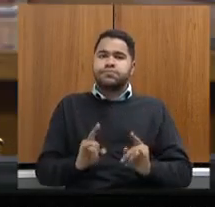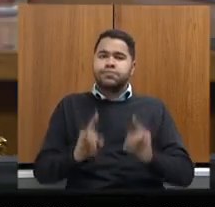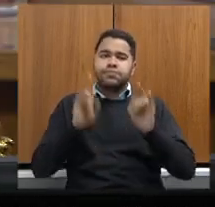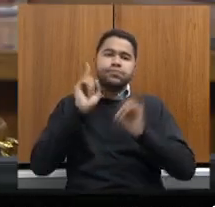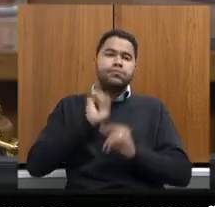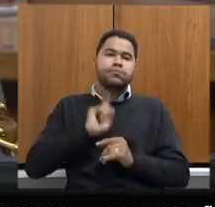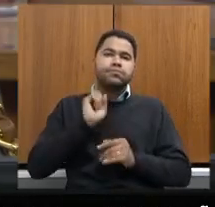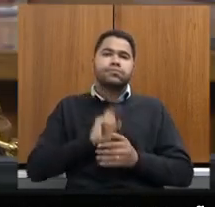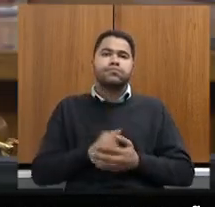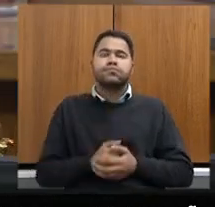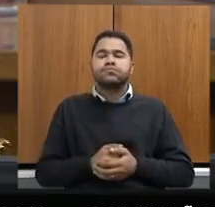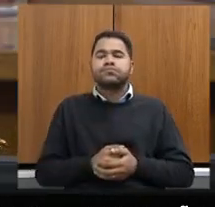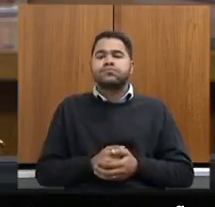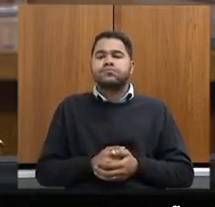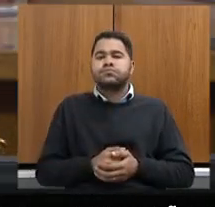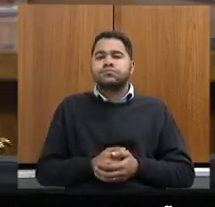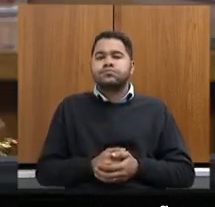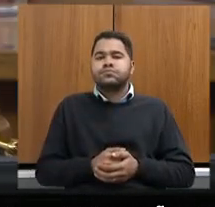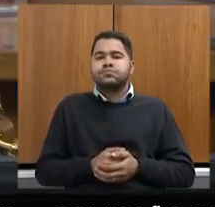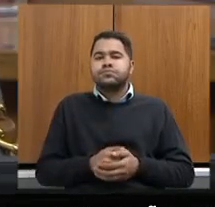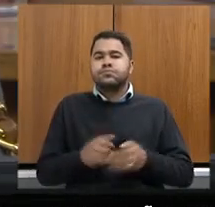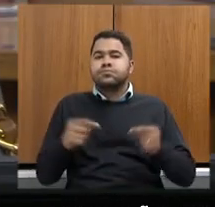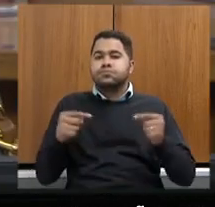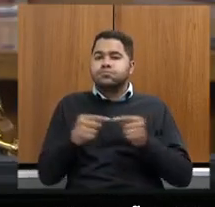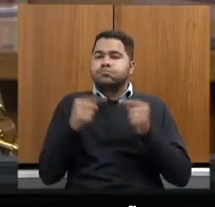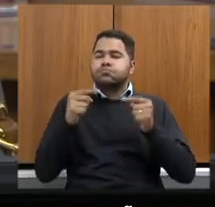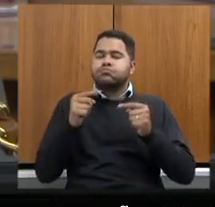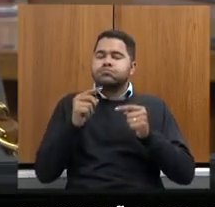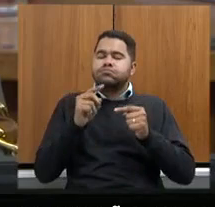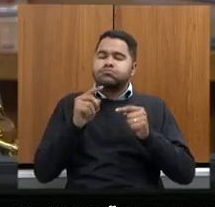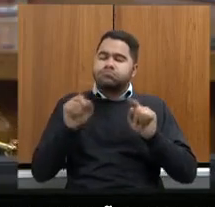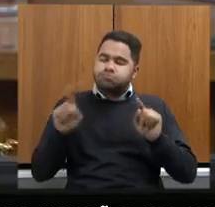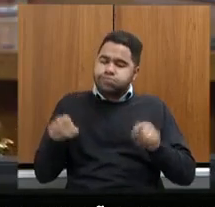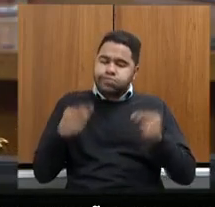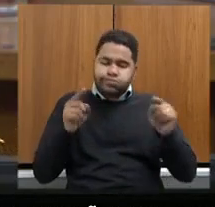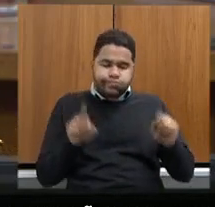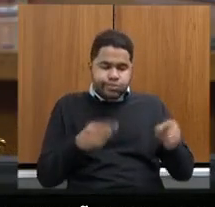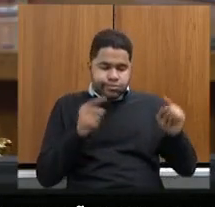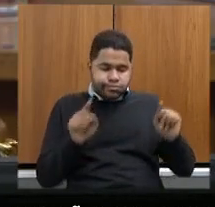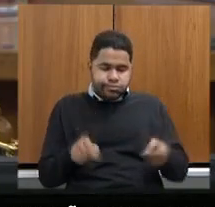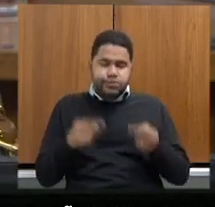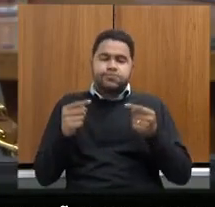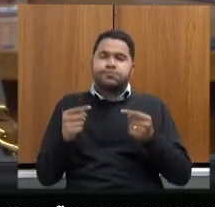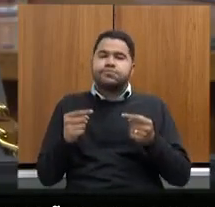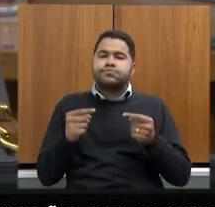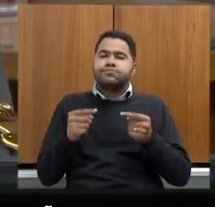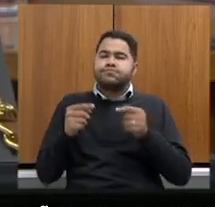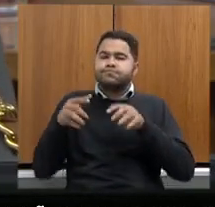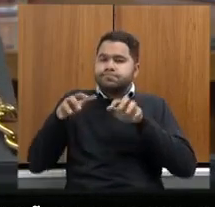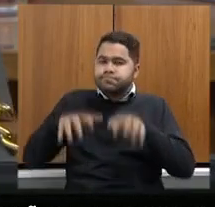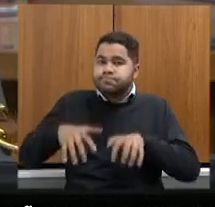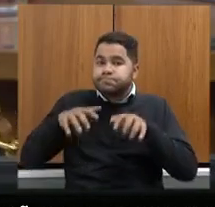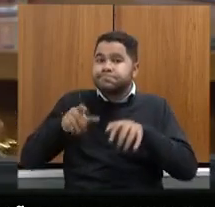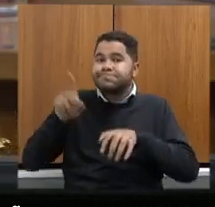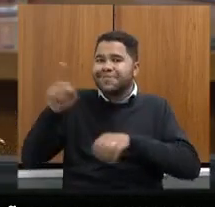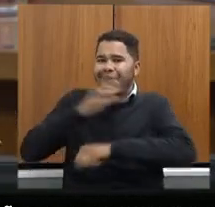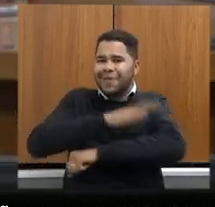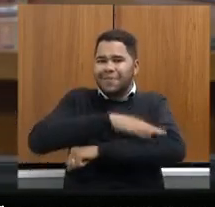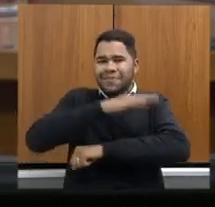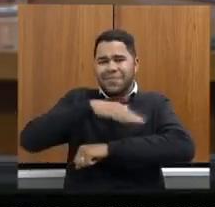passar em relação as respostas aos desastres minerais quanto ao Desastre de Brumadinho